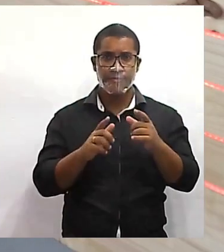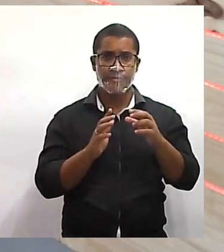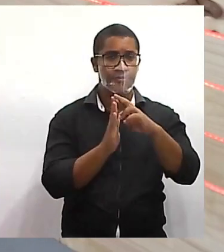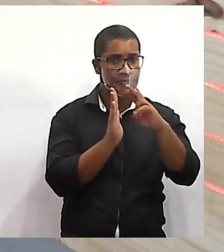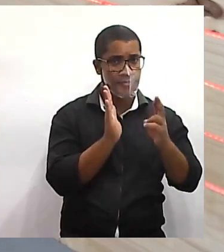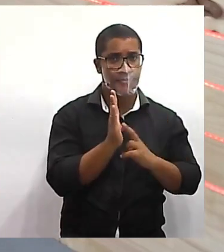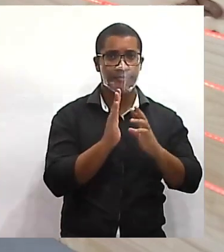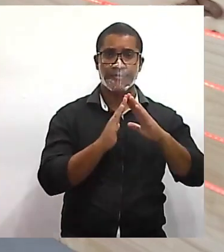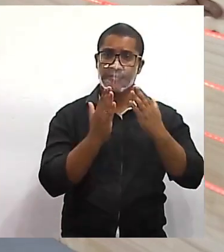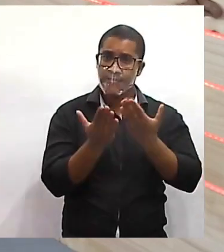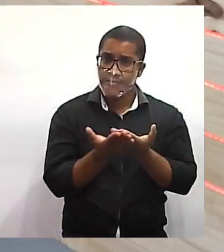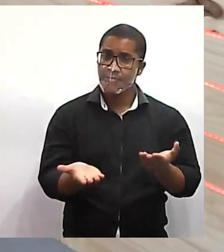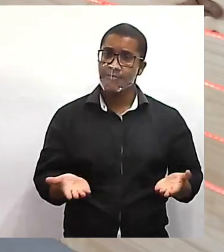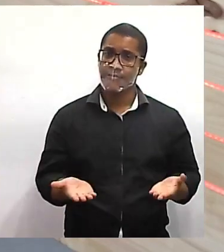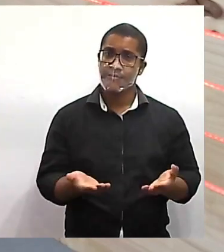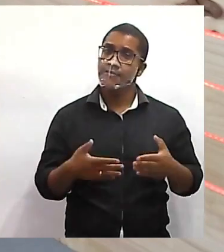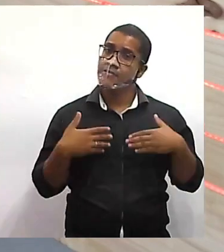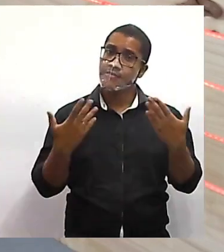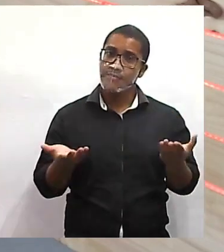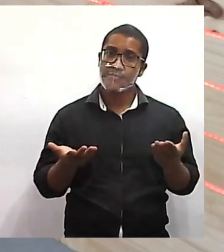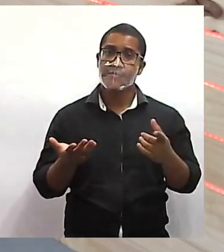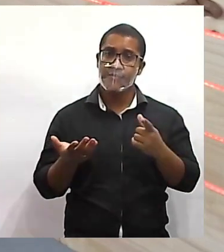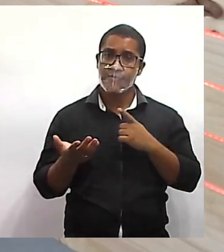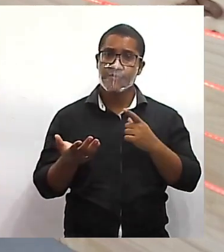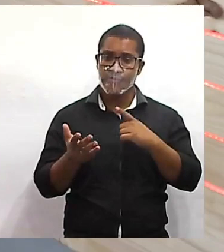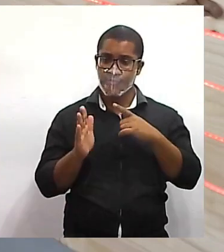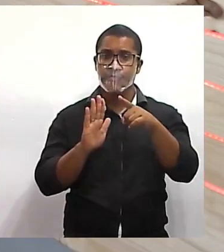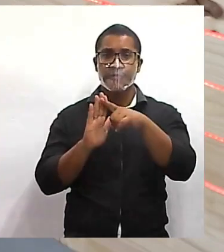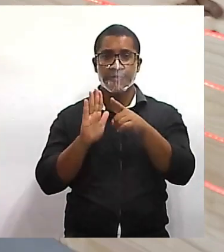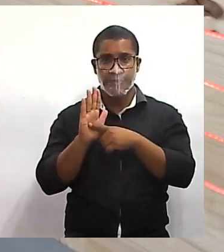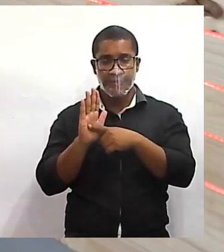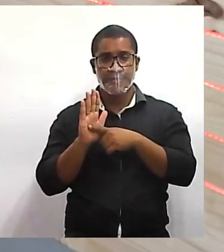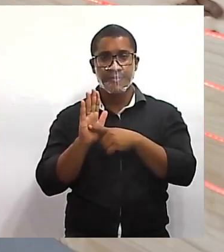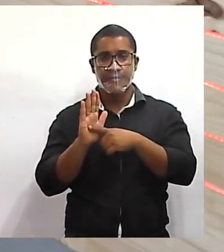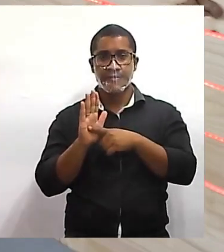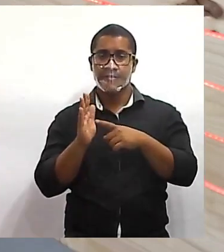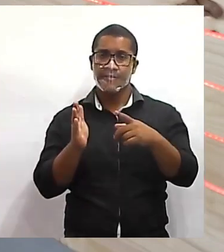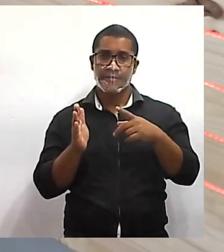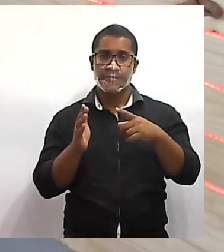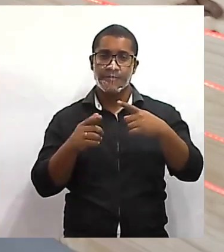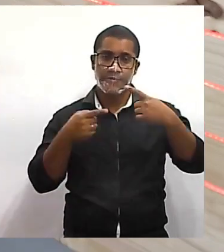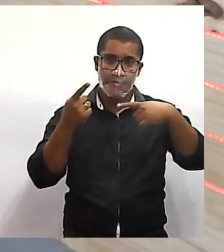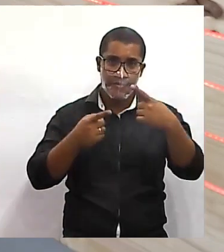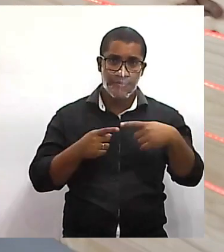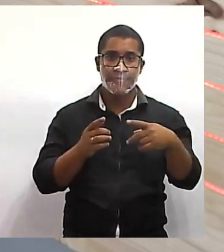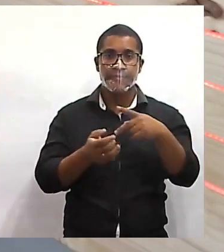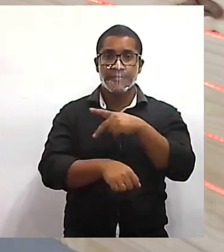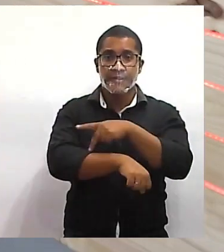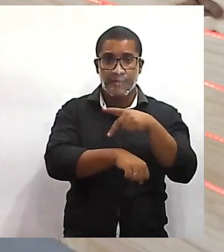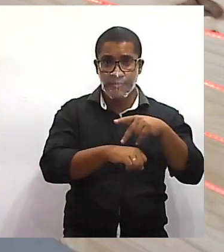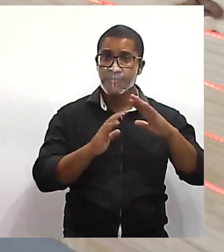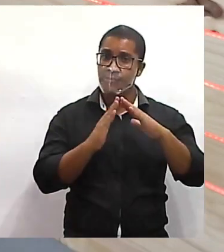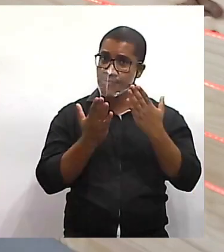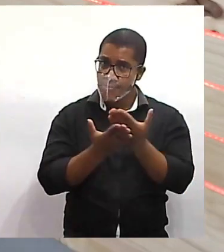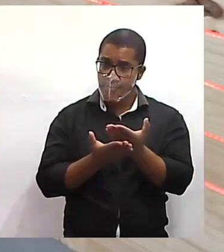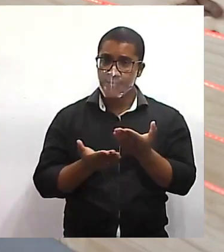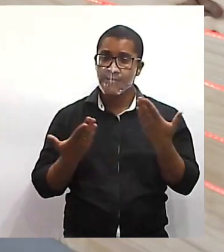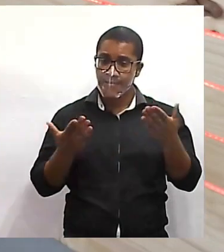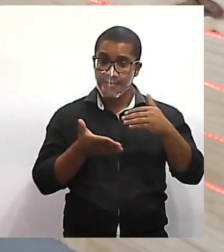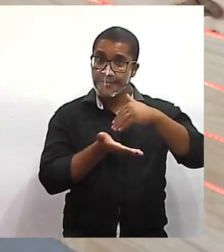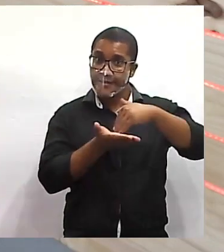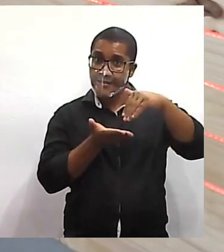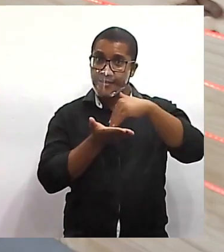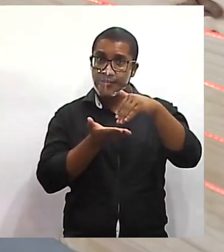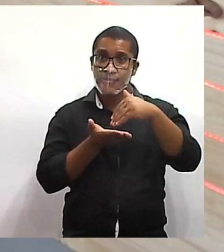né? A gente vai falar adiante o projeto político-pedagógico da escola. Então, a secretaria, como eu